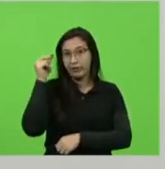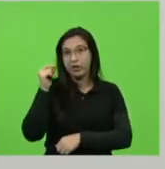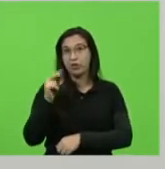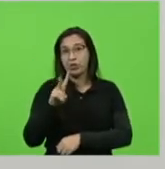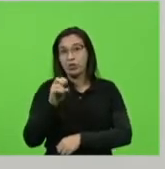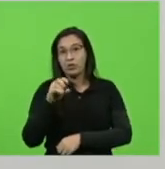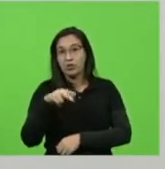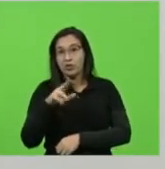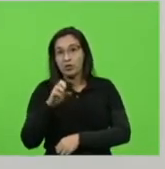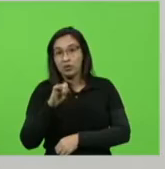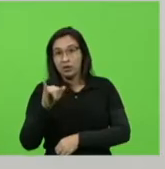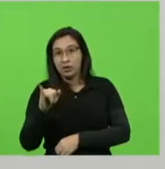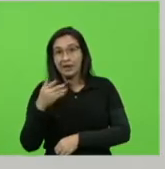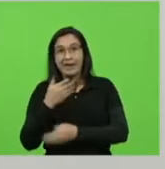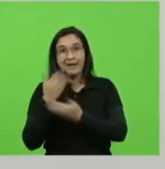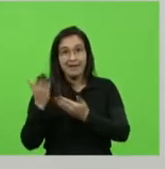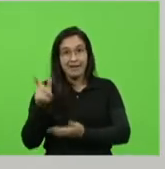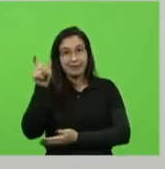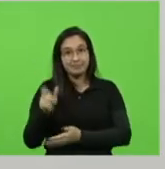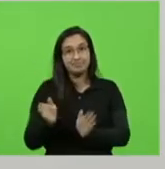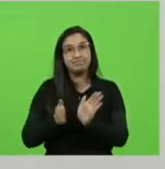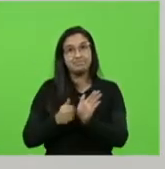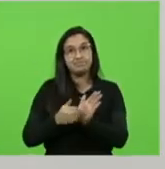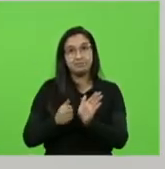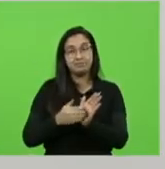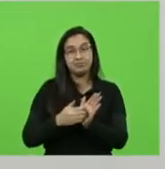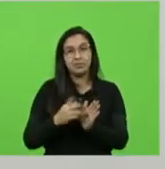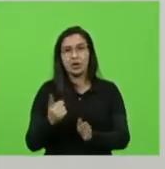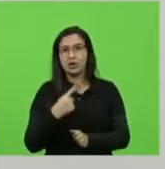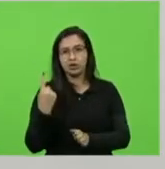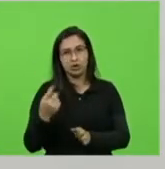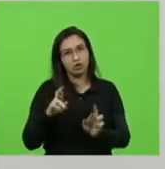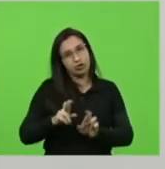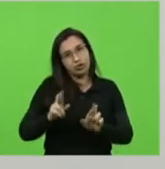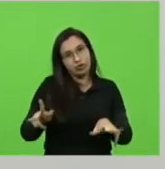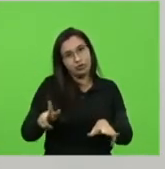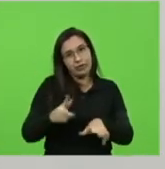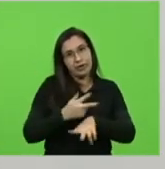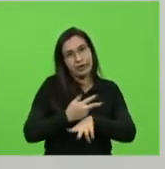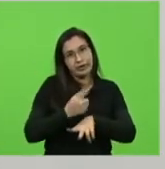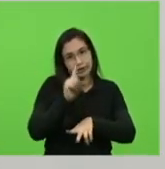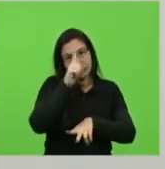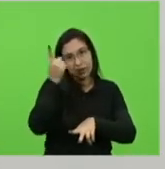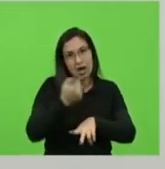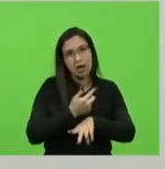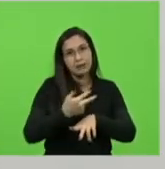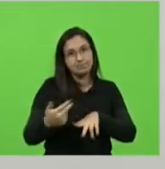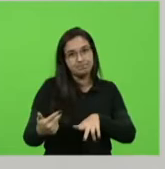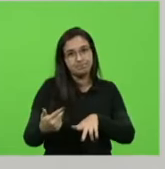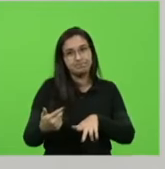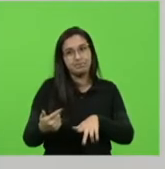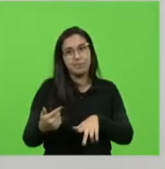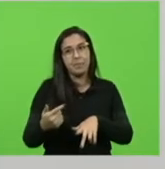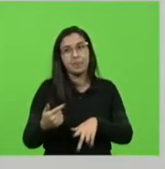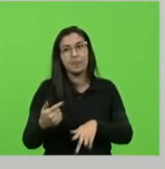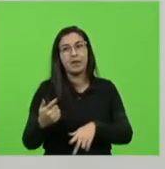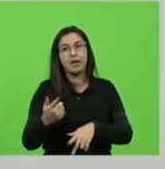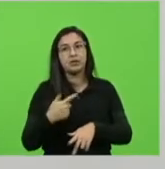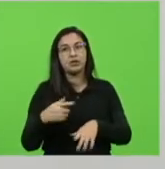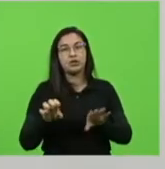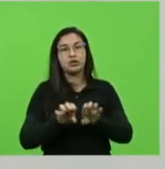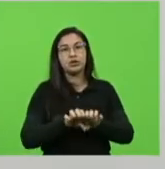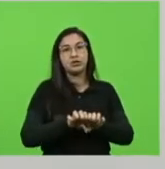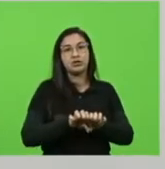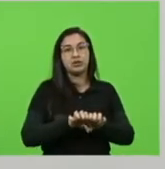Itajaí, está de parabéns. Nós temos concepções ideológicas diferentes. O prefeito, dizem que já foi de partidos de esquerda,